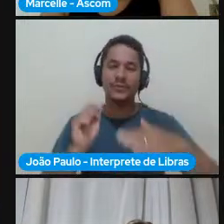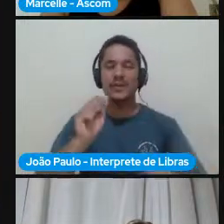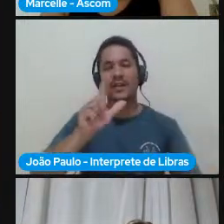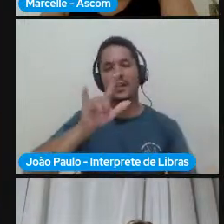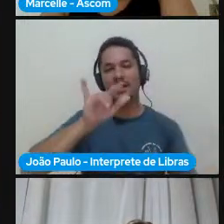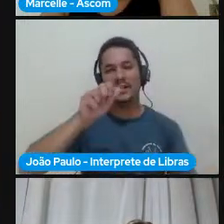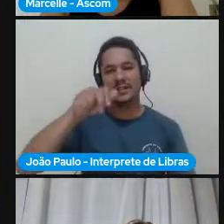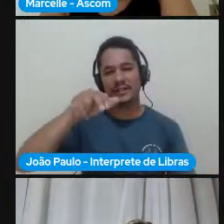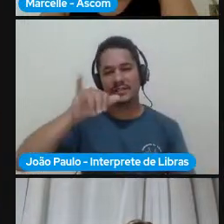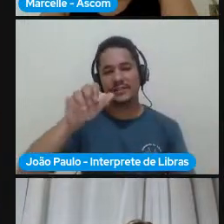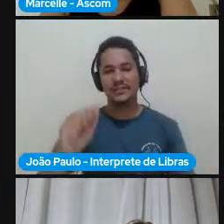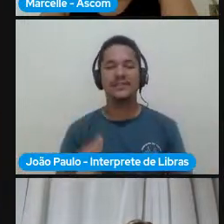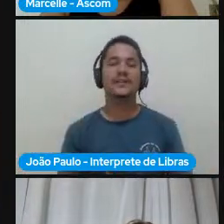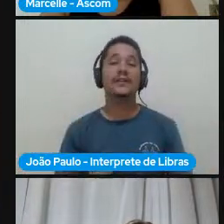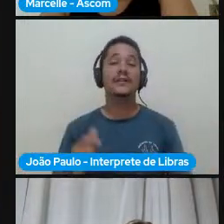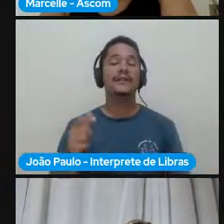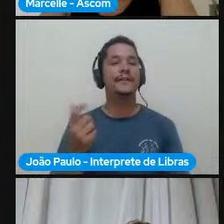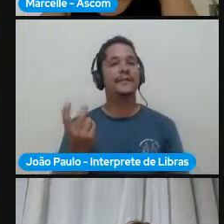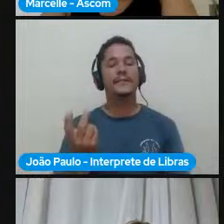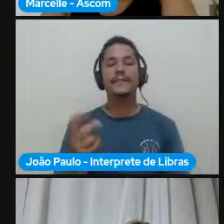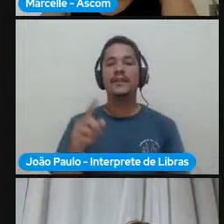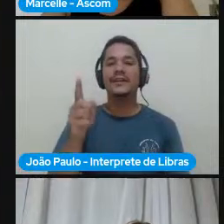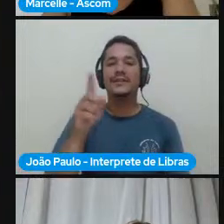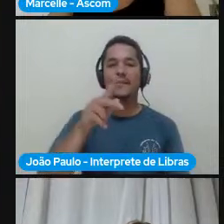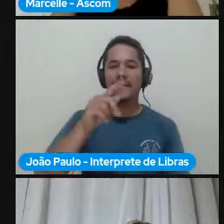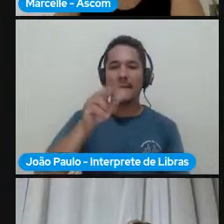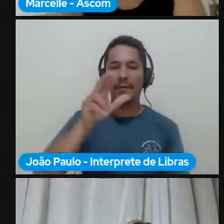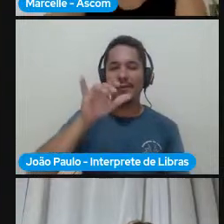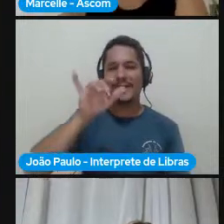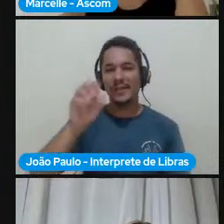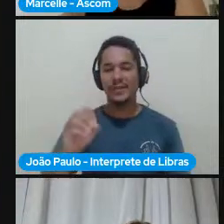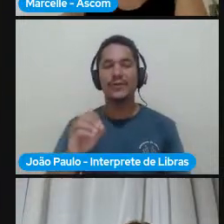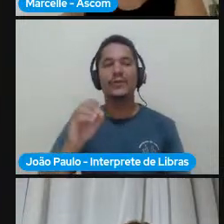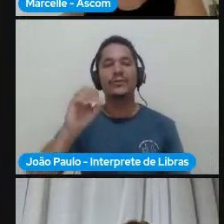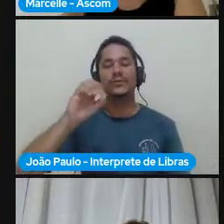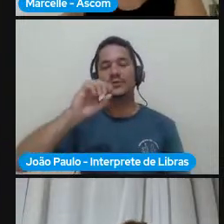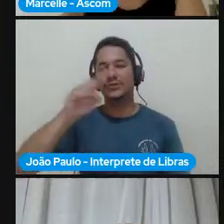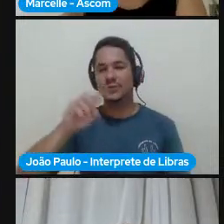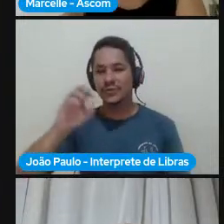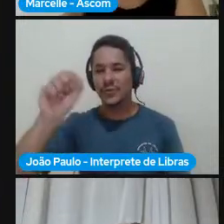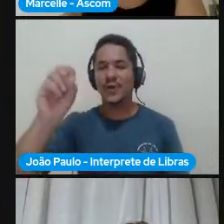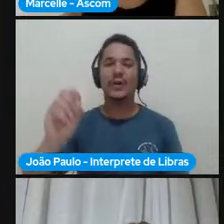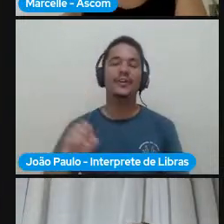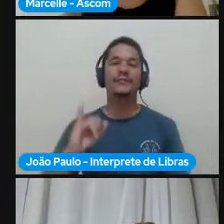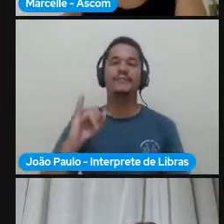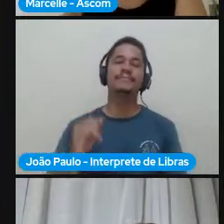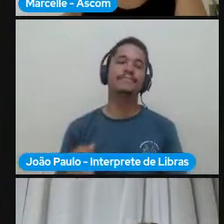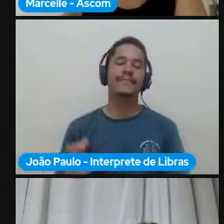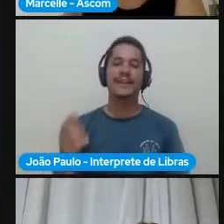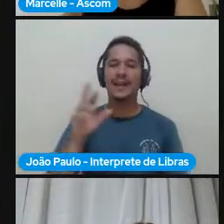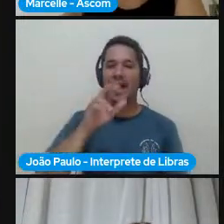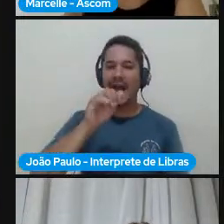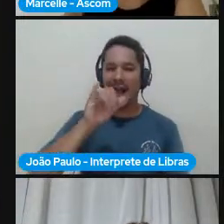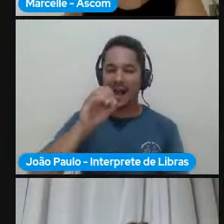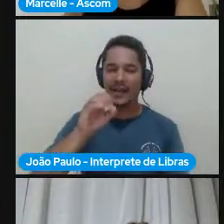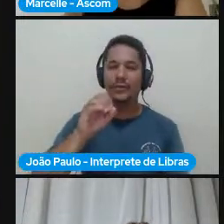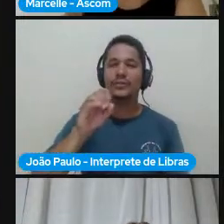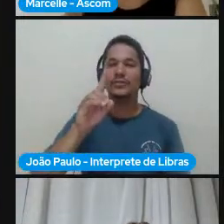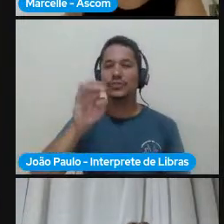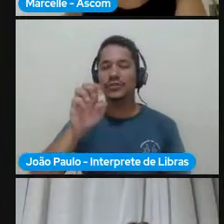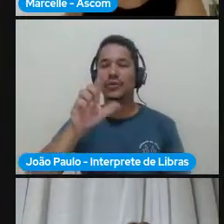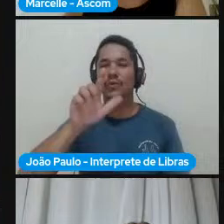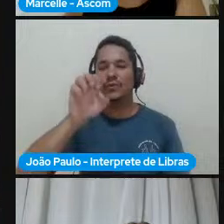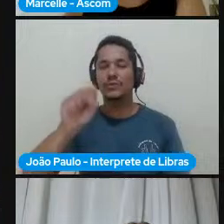Paulinho Zói, do podcast do Zói, a Prodabel, Programa Tamo Junto, Raio de Luz, Raízes, professora Samanta com Dança Di, o